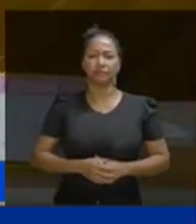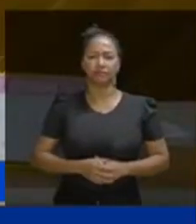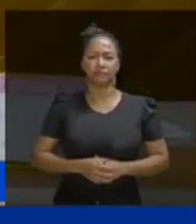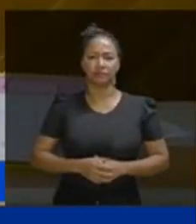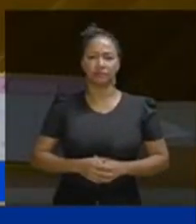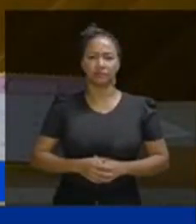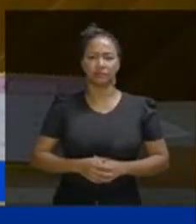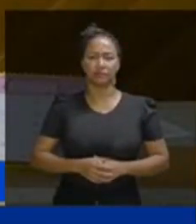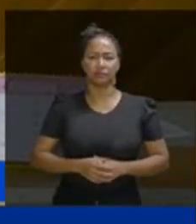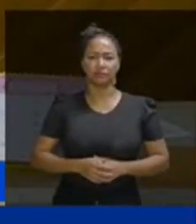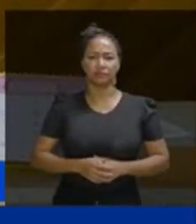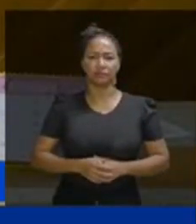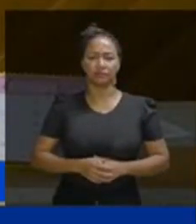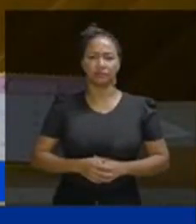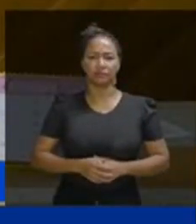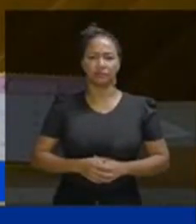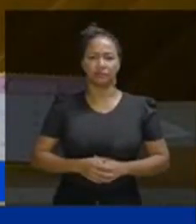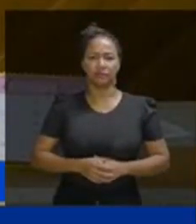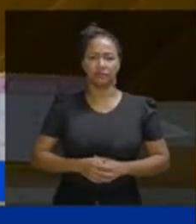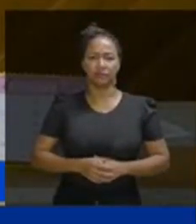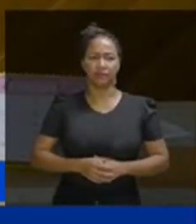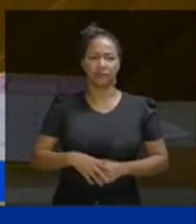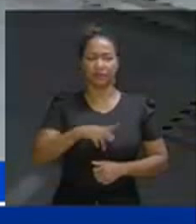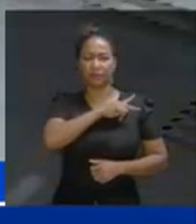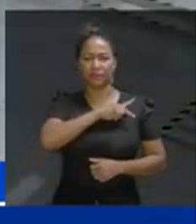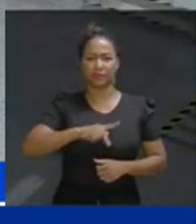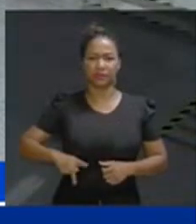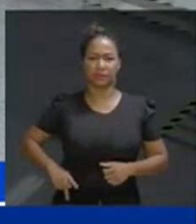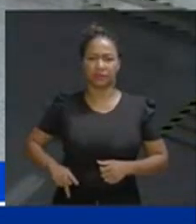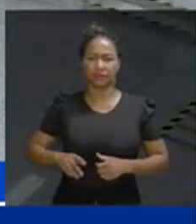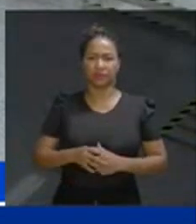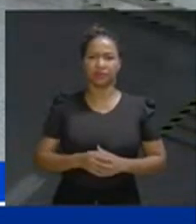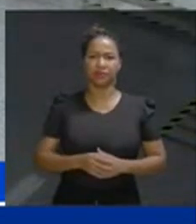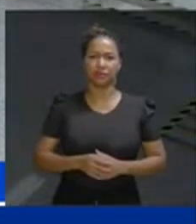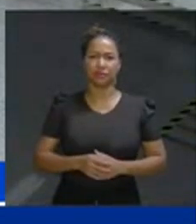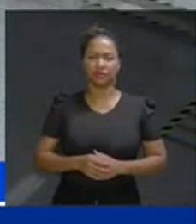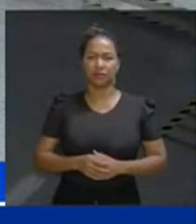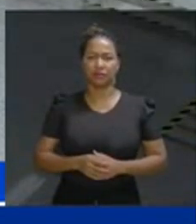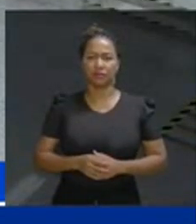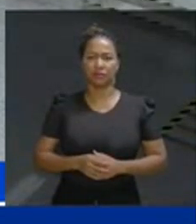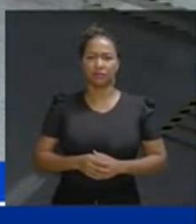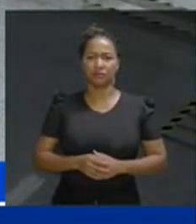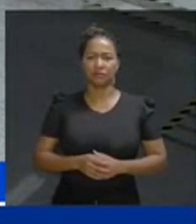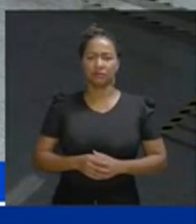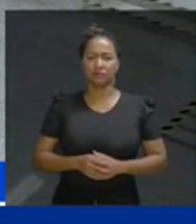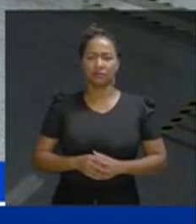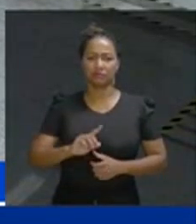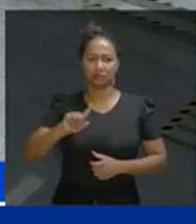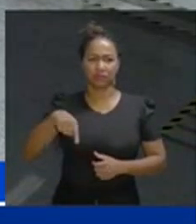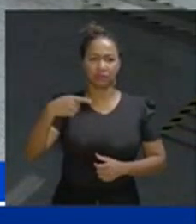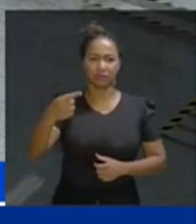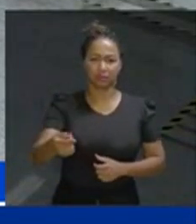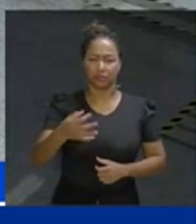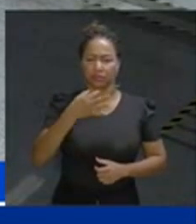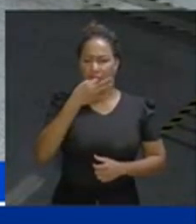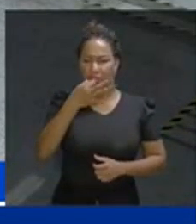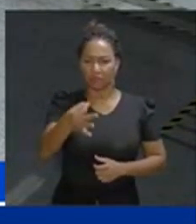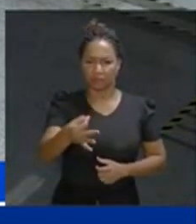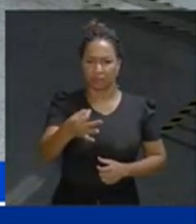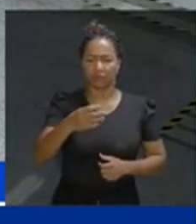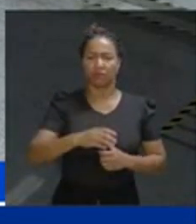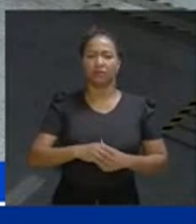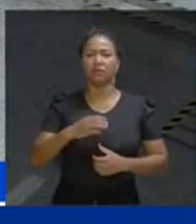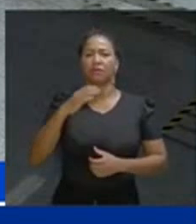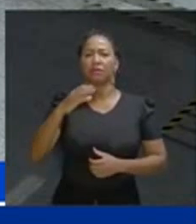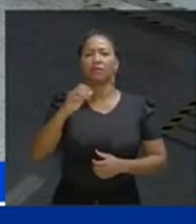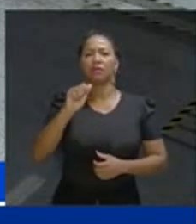Senhor presidente. Pois não? Desembargador Carmo Antônio. Senhor presidente. Imagem ampla do plenário. Após a manifestação do juiz